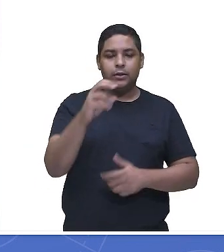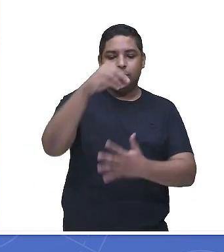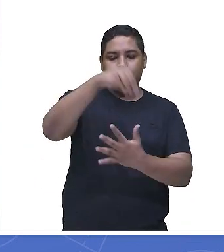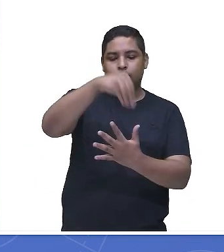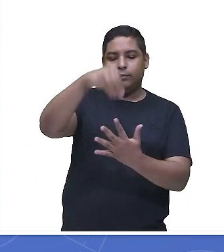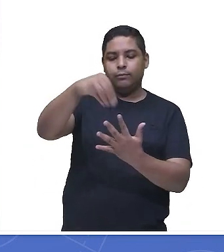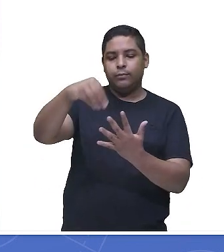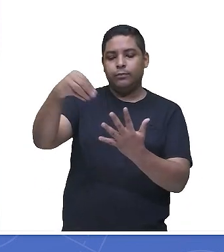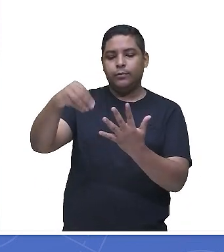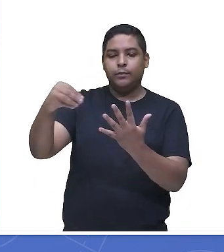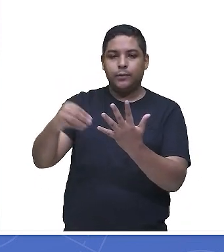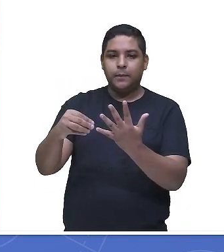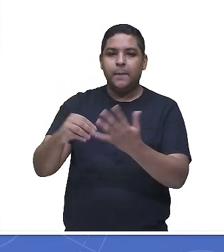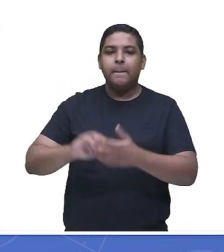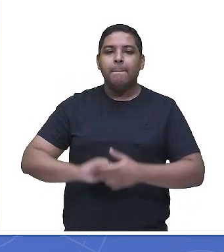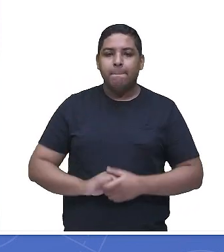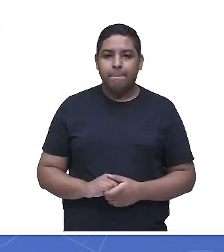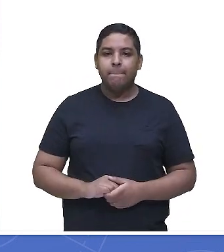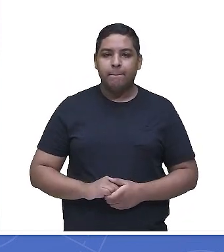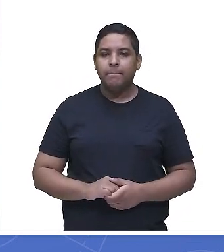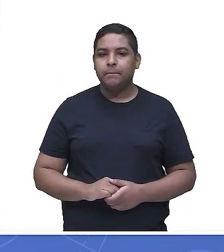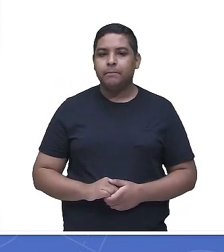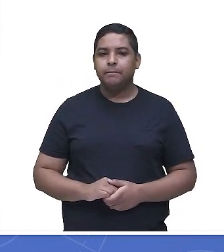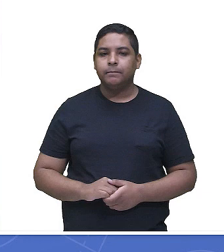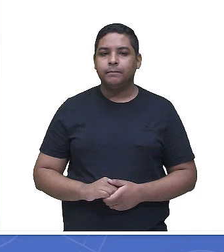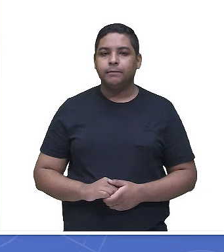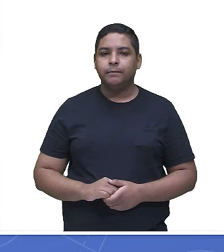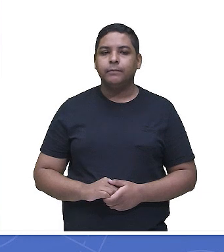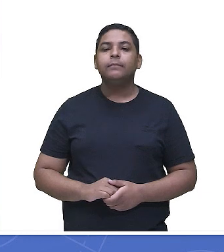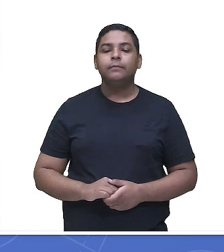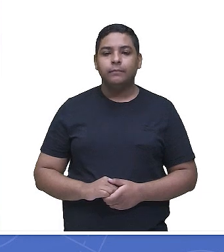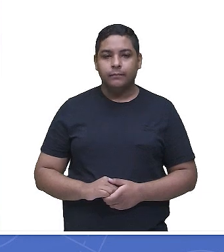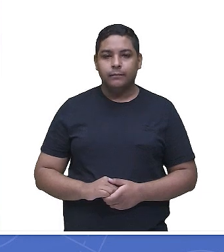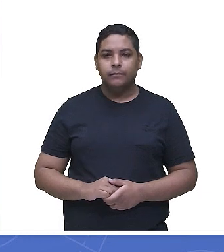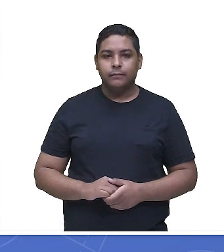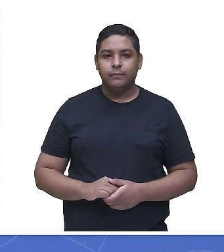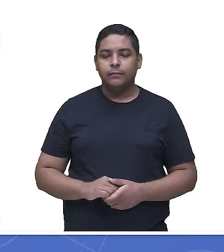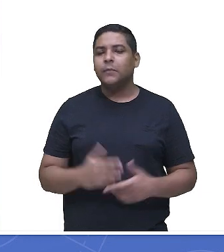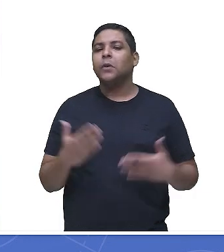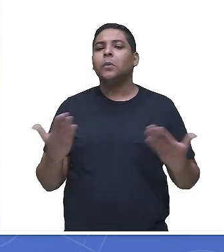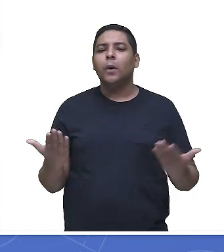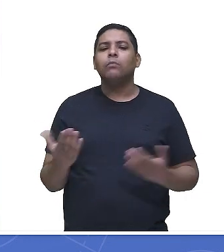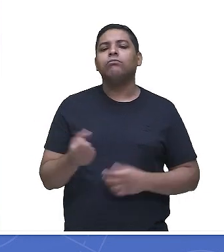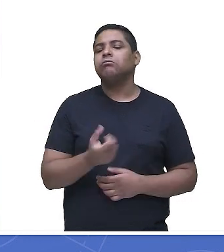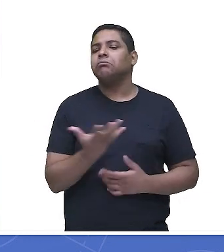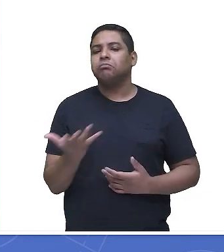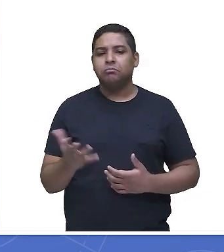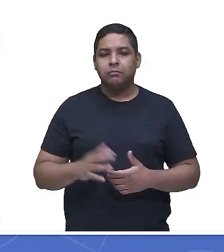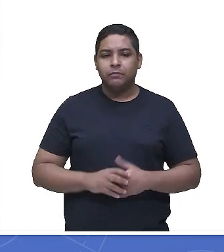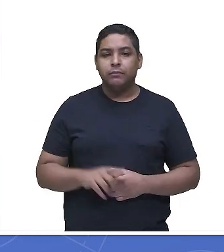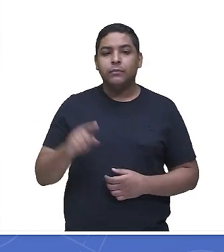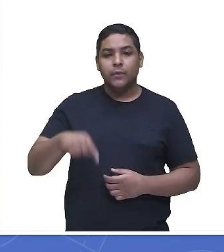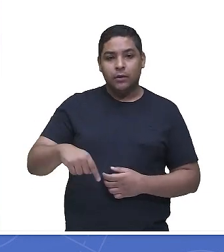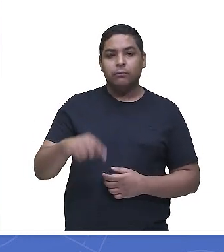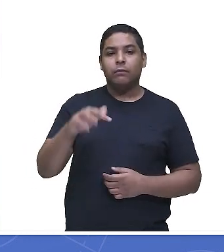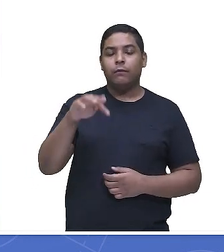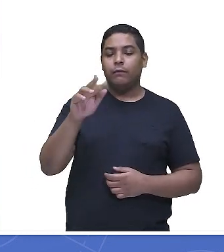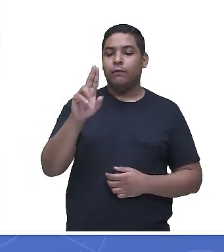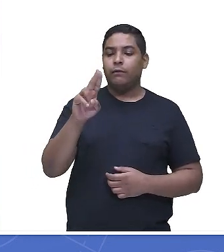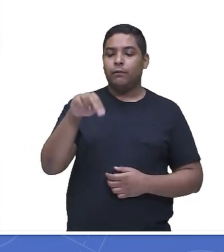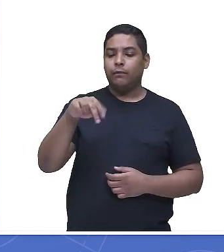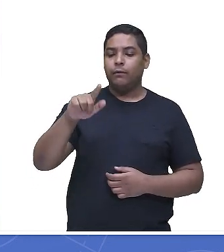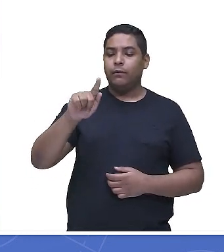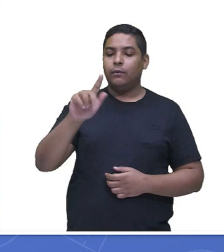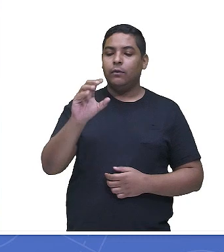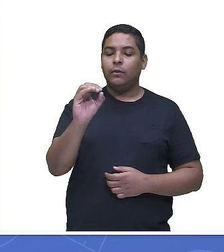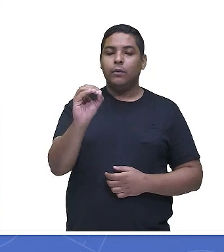5 reinos, beleza? Quais são eles? São 5 os fungos, não tem uma